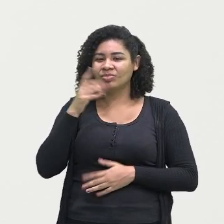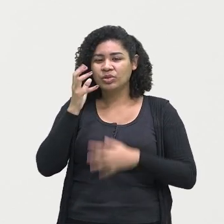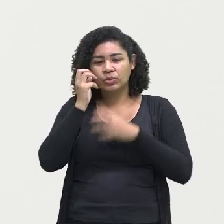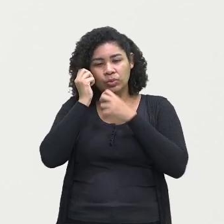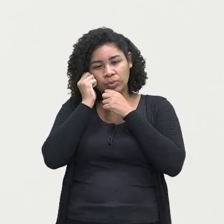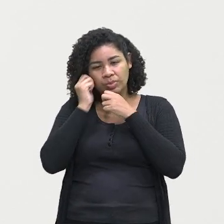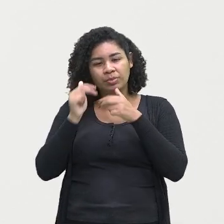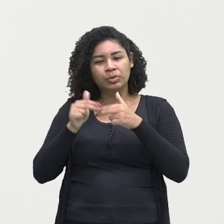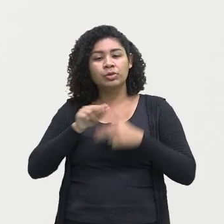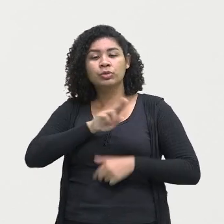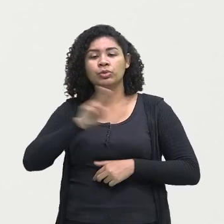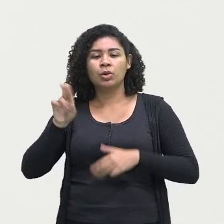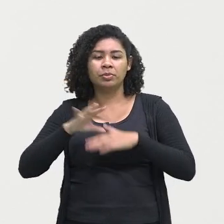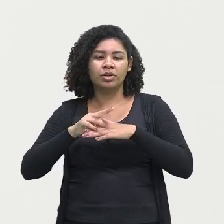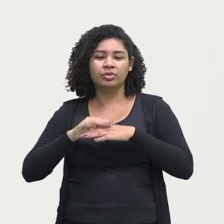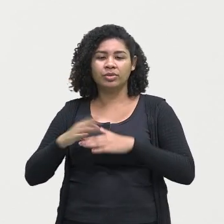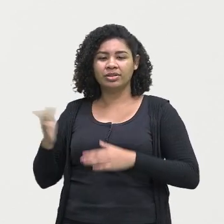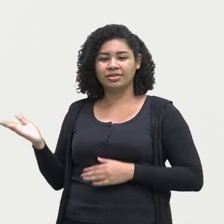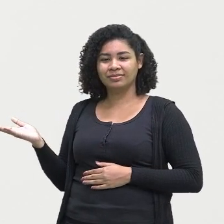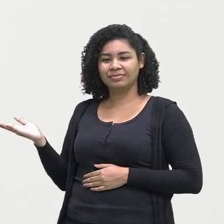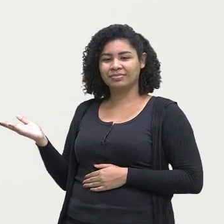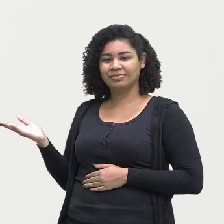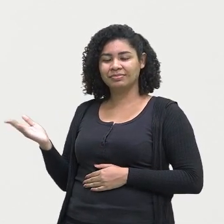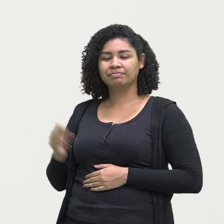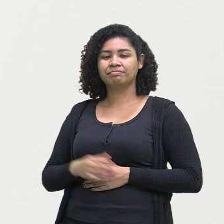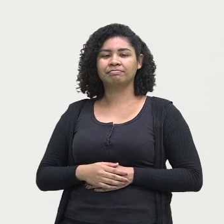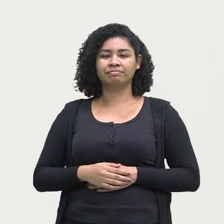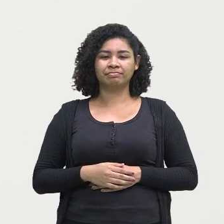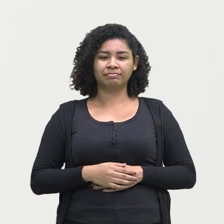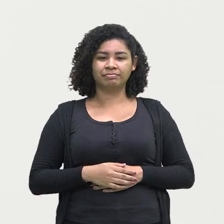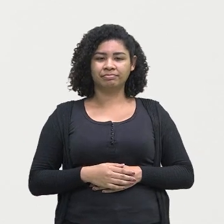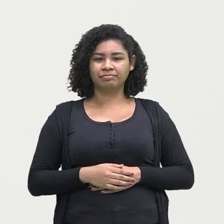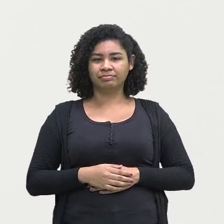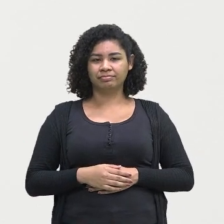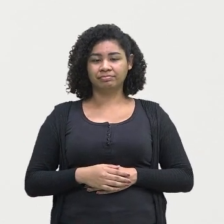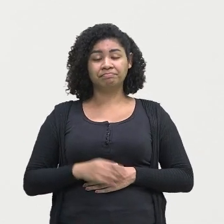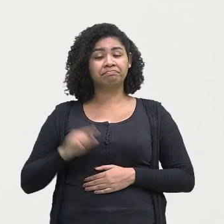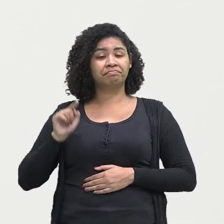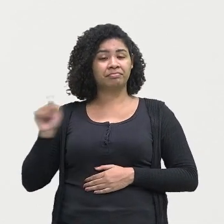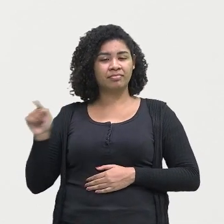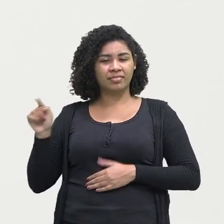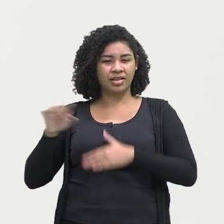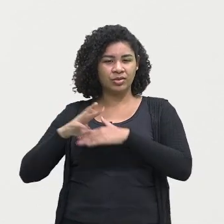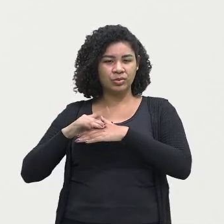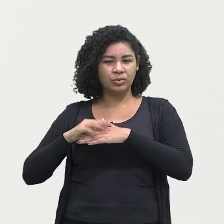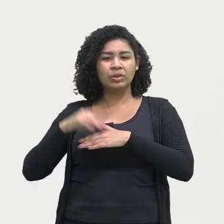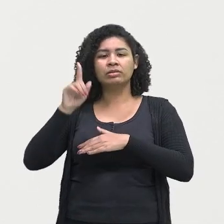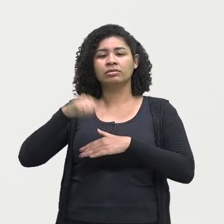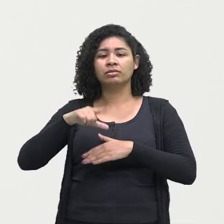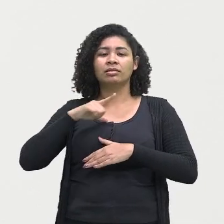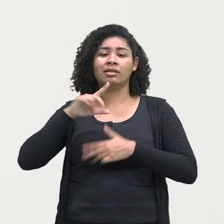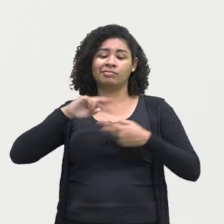Feral Familial Insomnia. O que é ela então? Essa condição é genética,